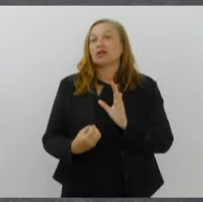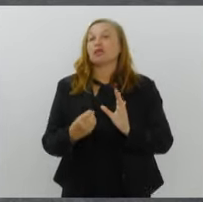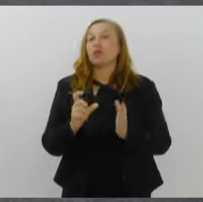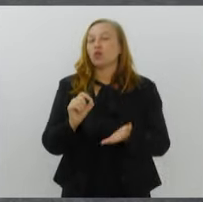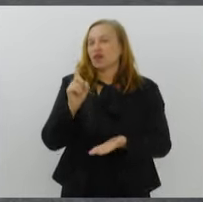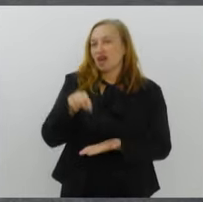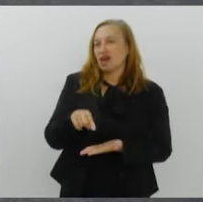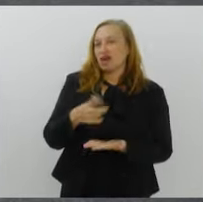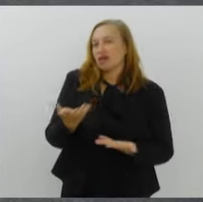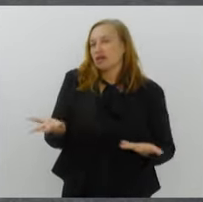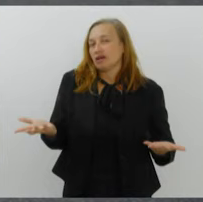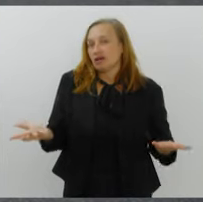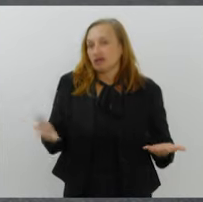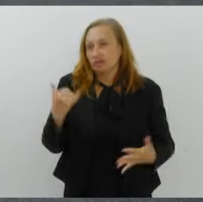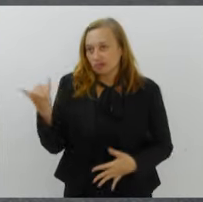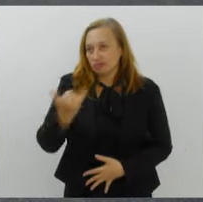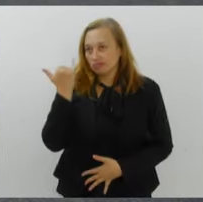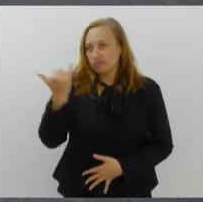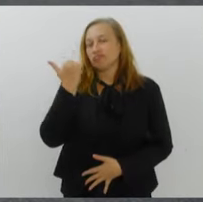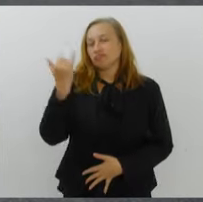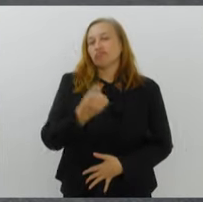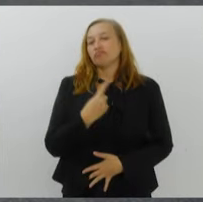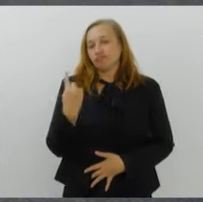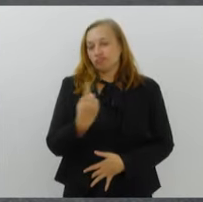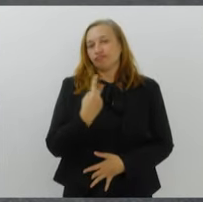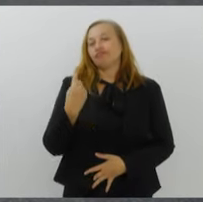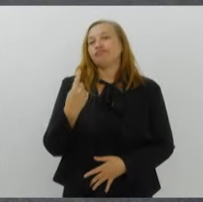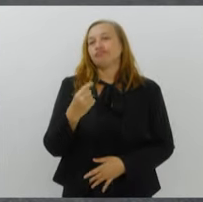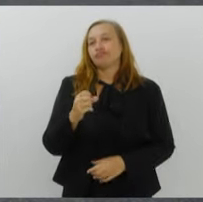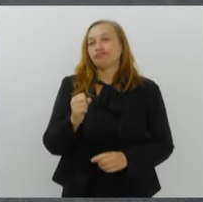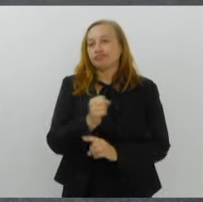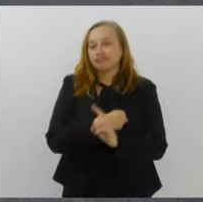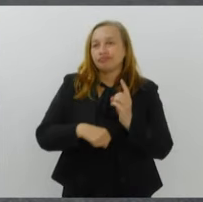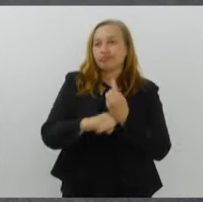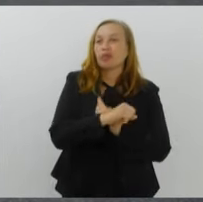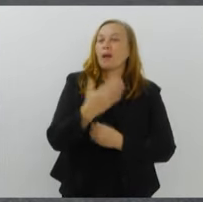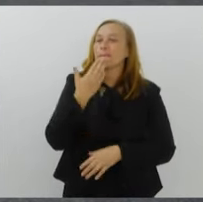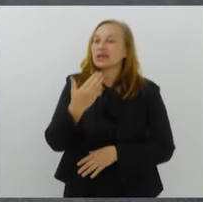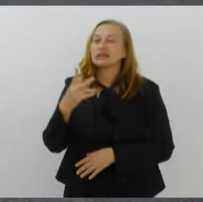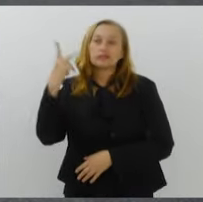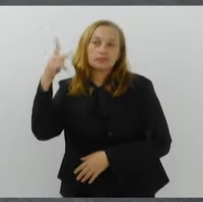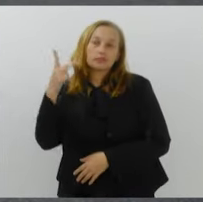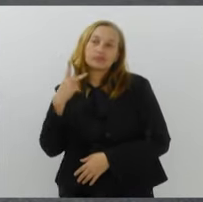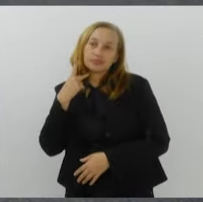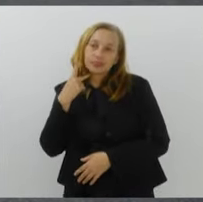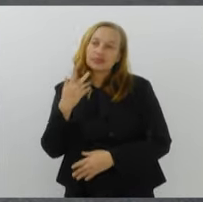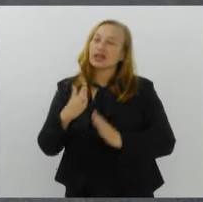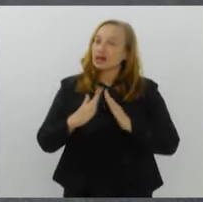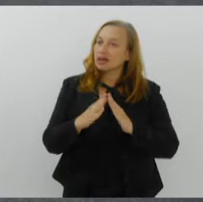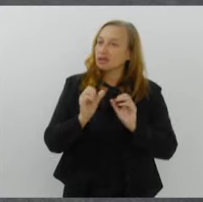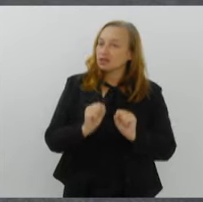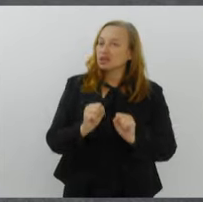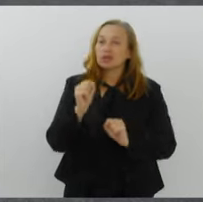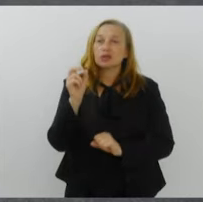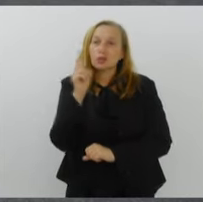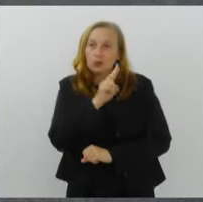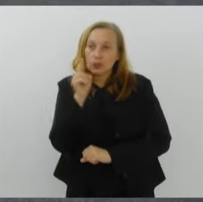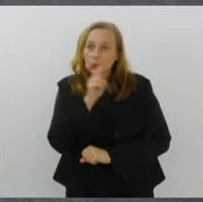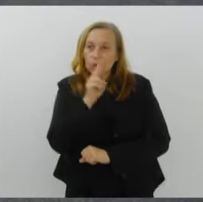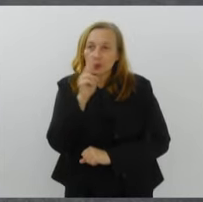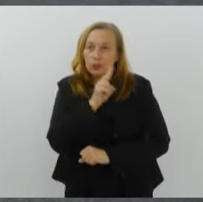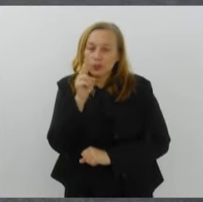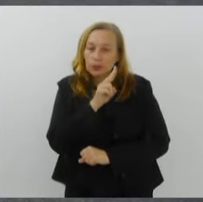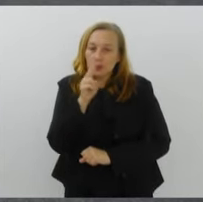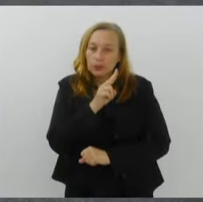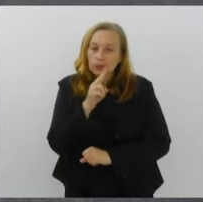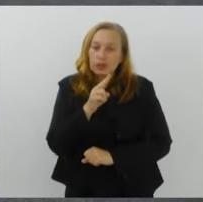é importante para a nossa sociedade. Então, eu queria pedir ao procurador da casa que pudesse imediatamente acionar